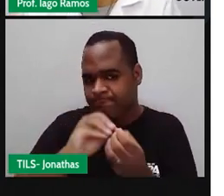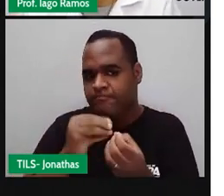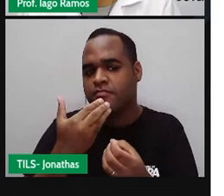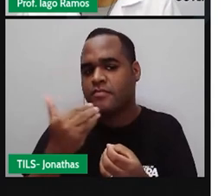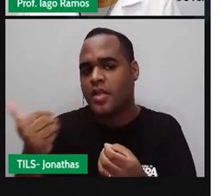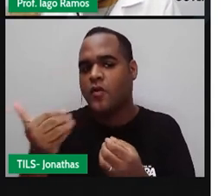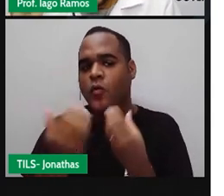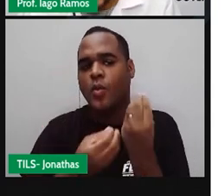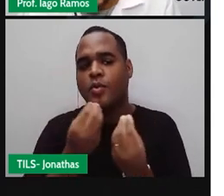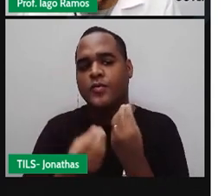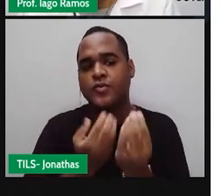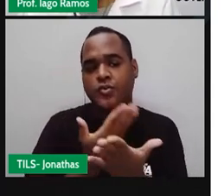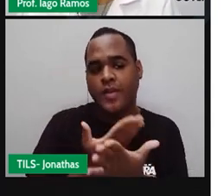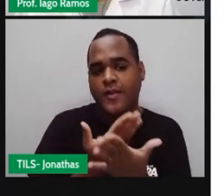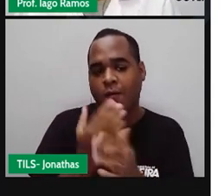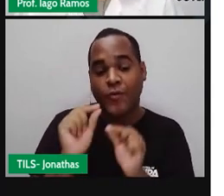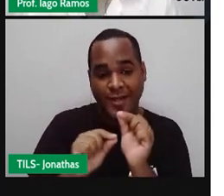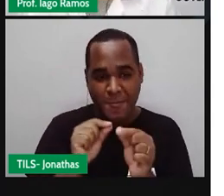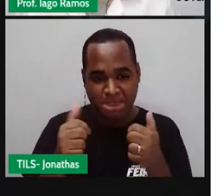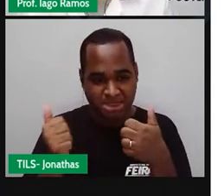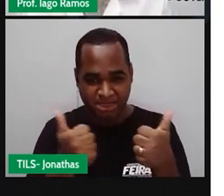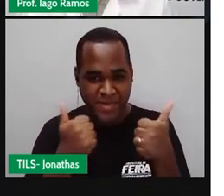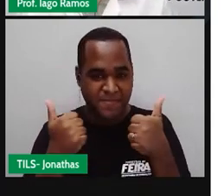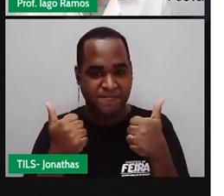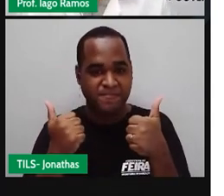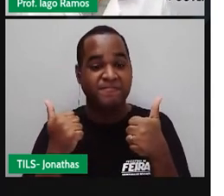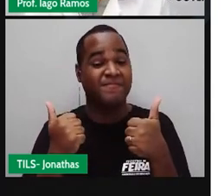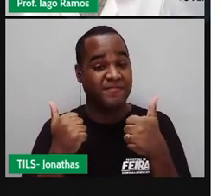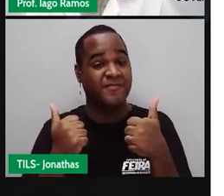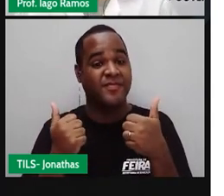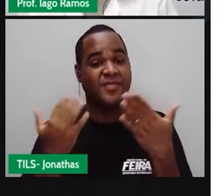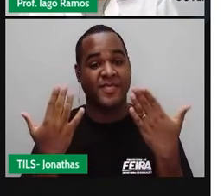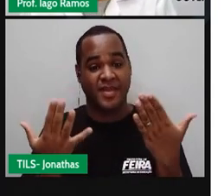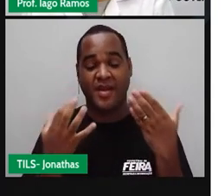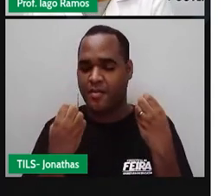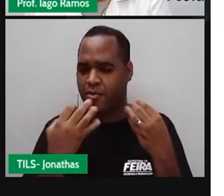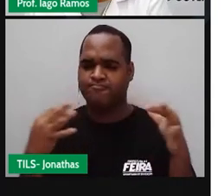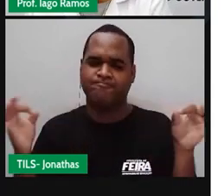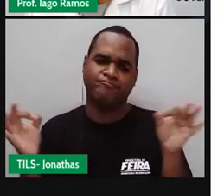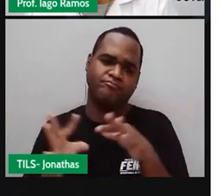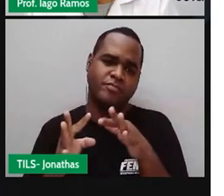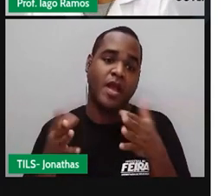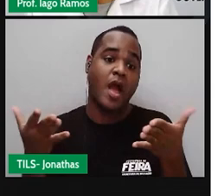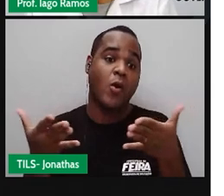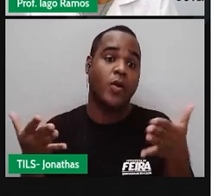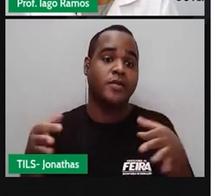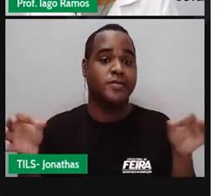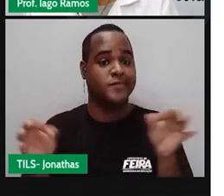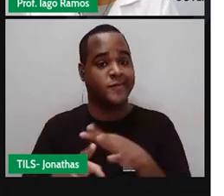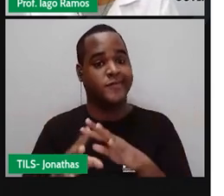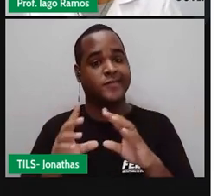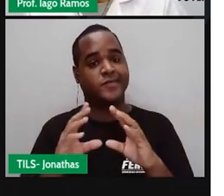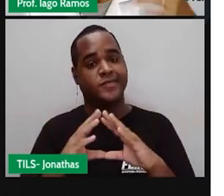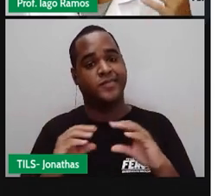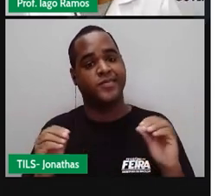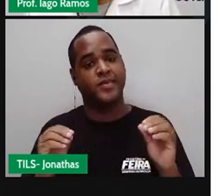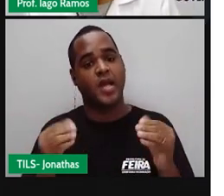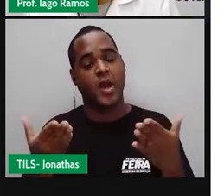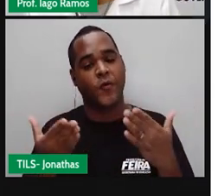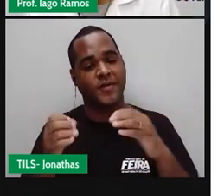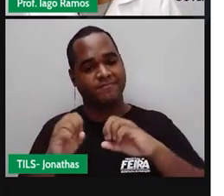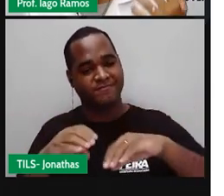o que foi estudado aqui tá bom é isso aí finalizamos essa nossa aula de número 16